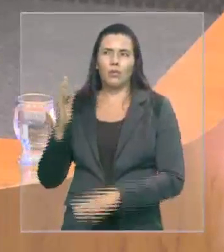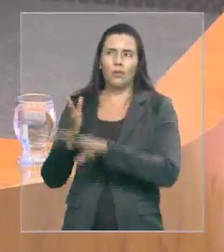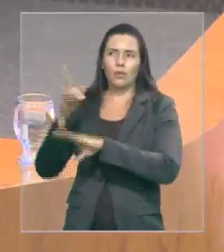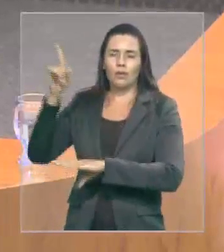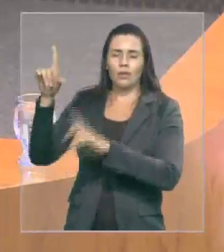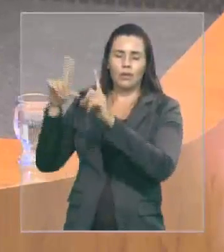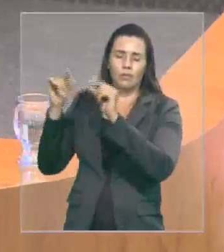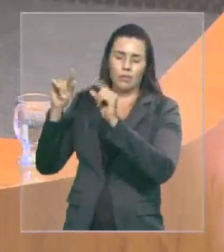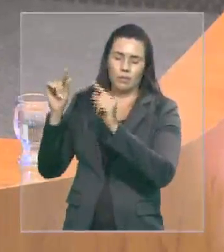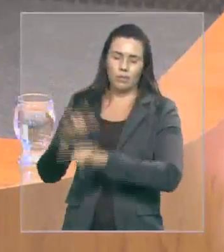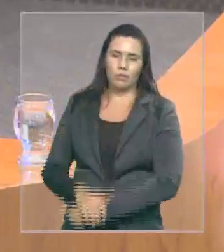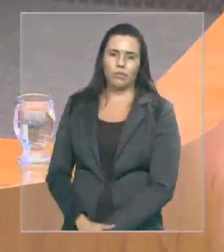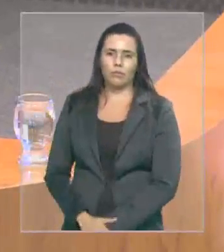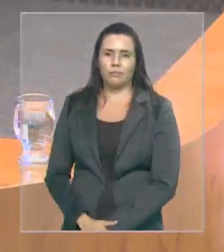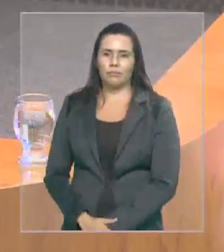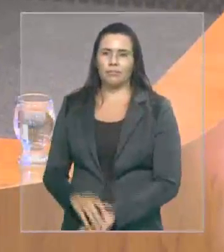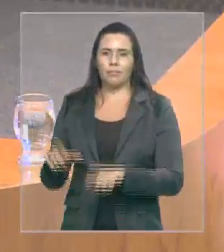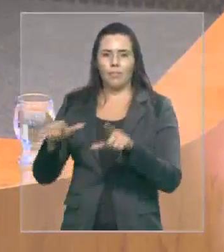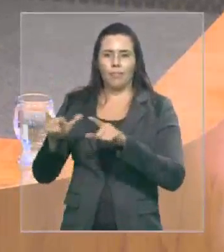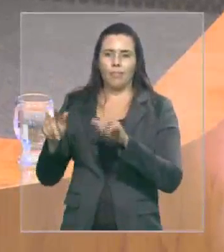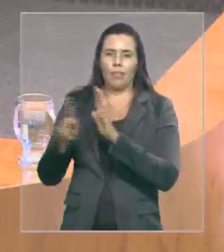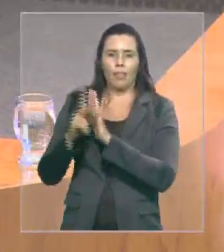parlamentar, mas na